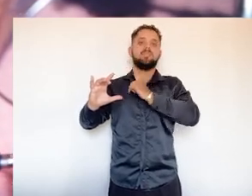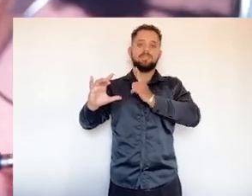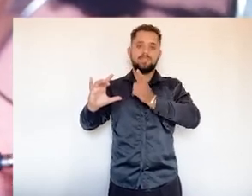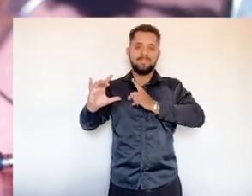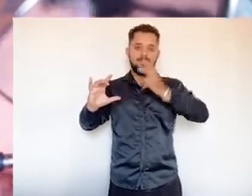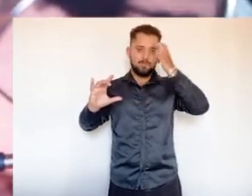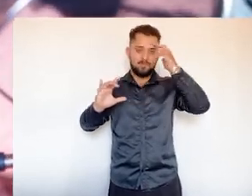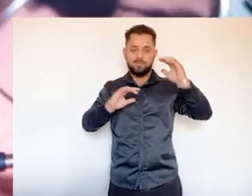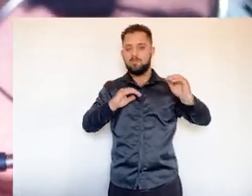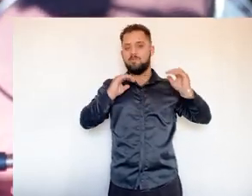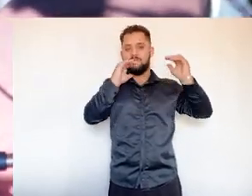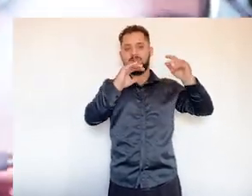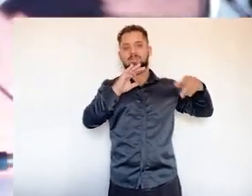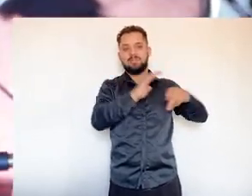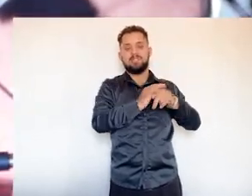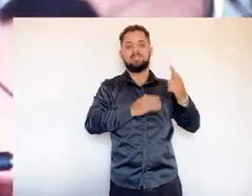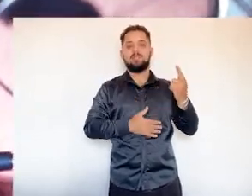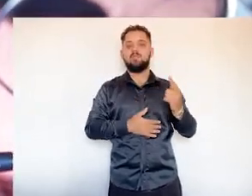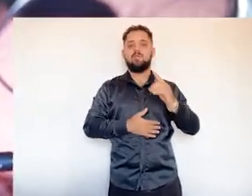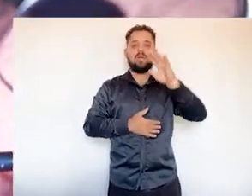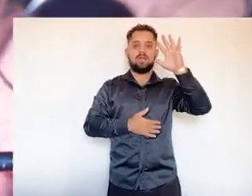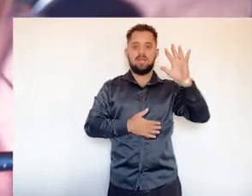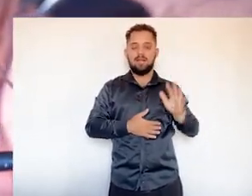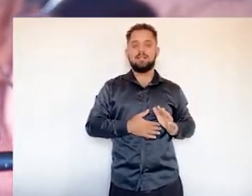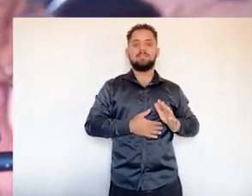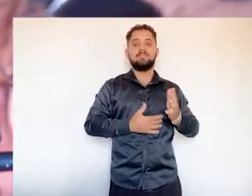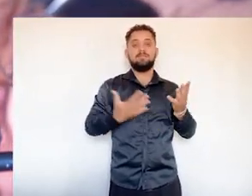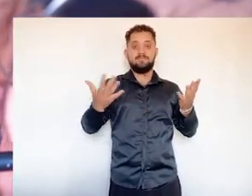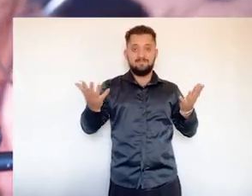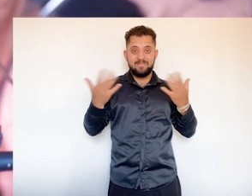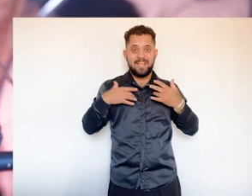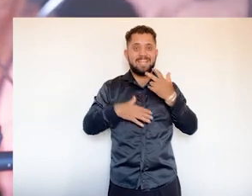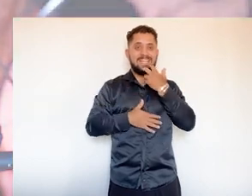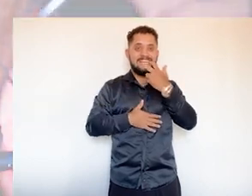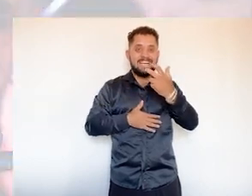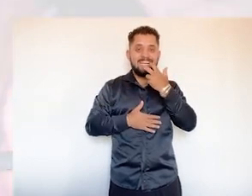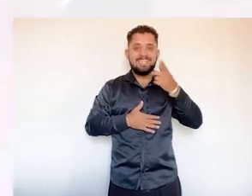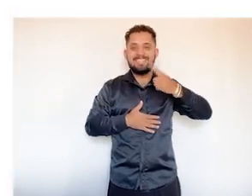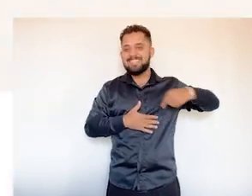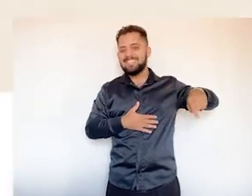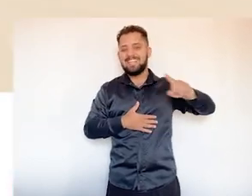cultura goiana. Façam muito barulho pro povo de Goiás, meu povo!